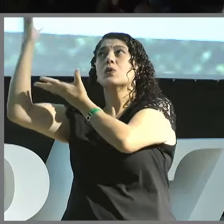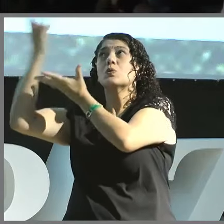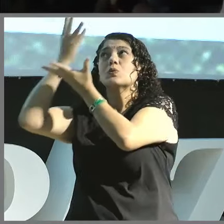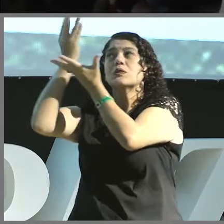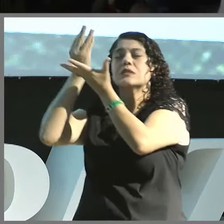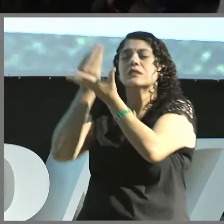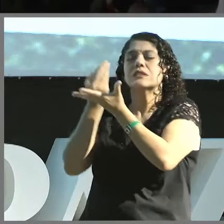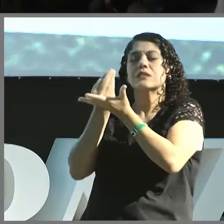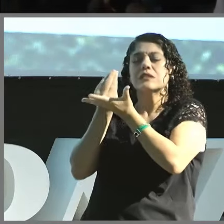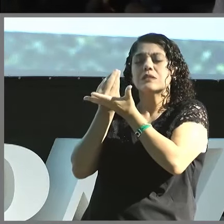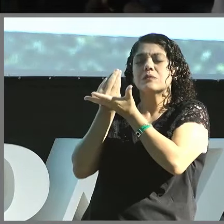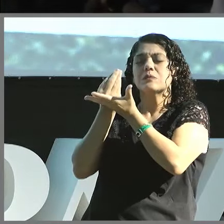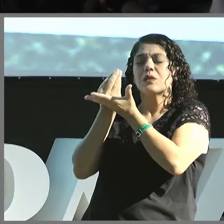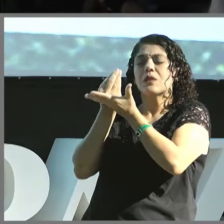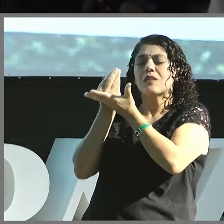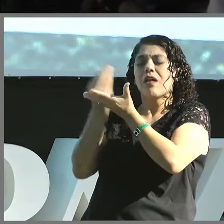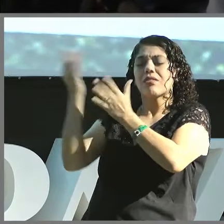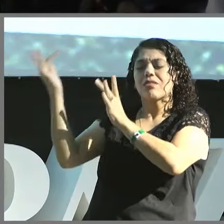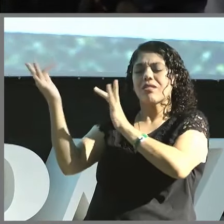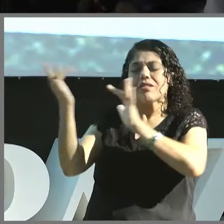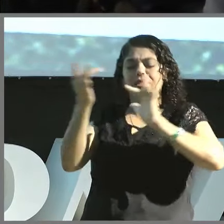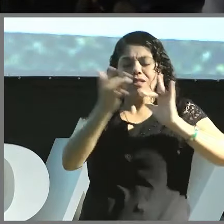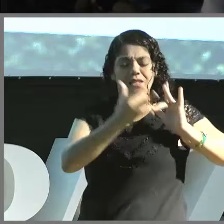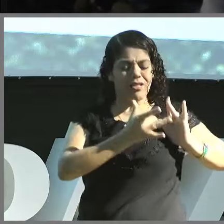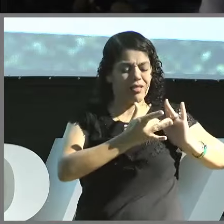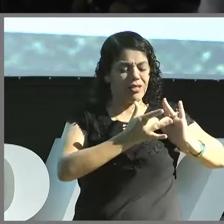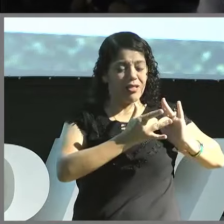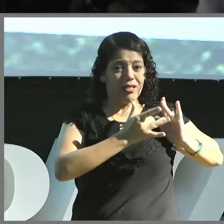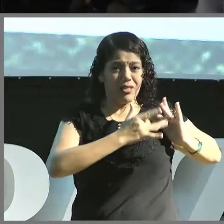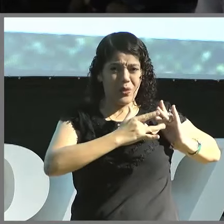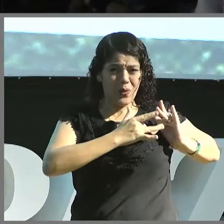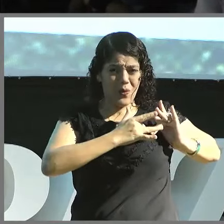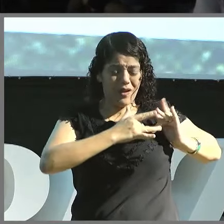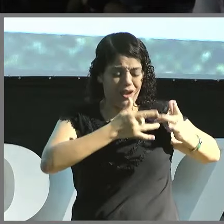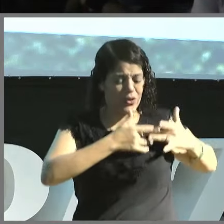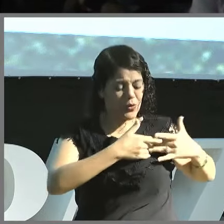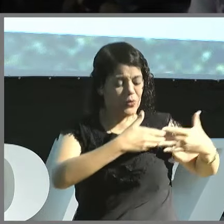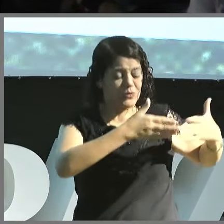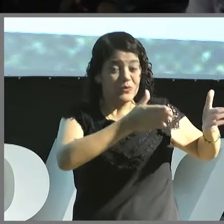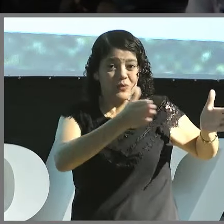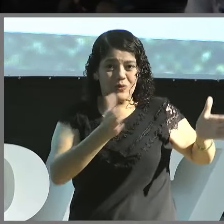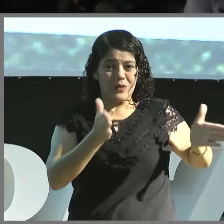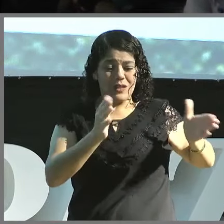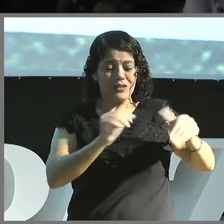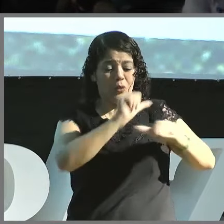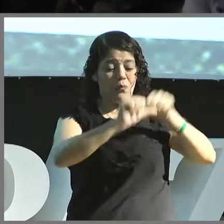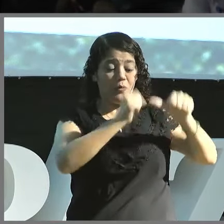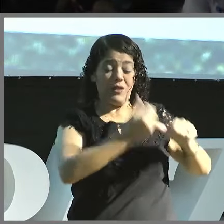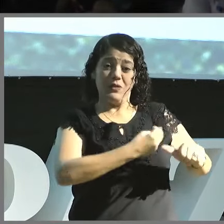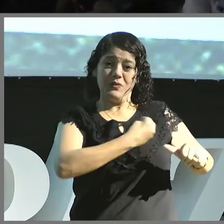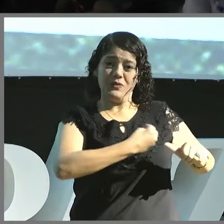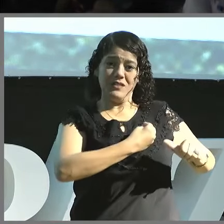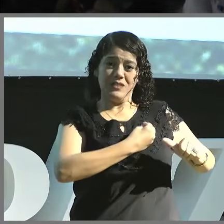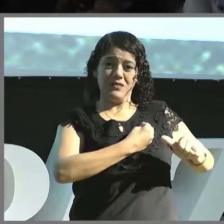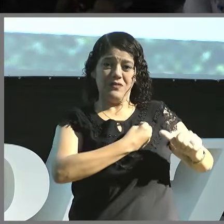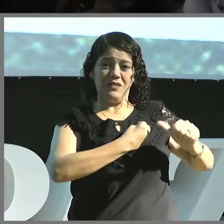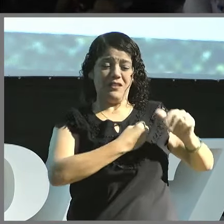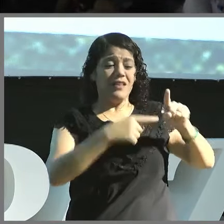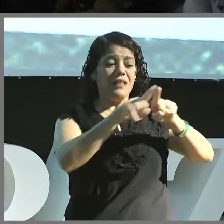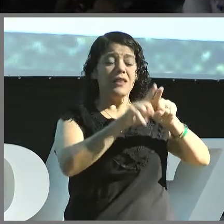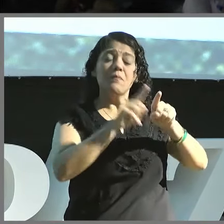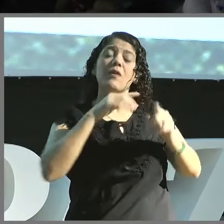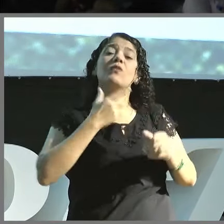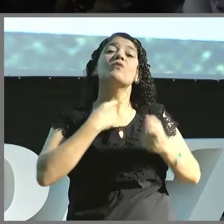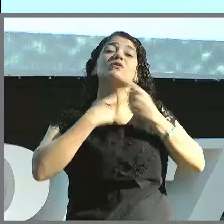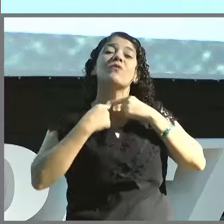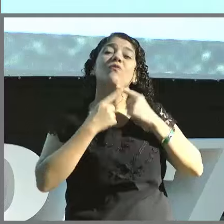vigorar nas nossas vidas, nas nossas casas espíritas, nas nossas andanças